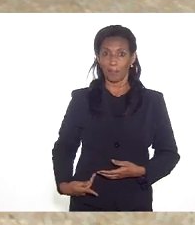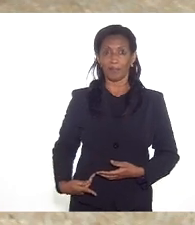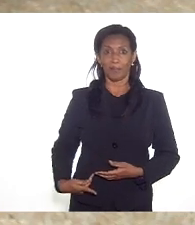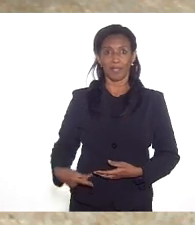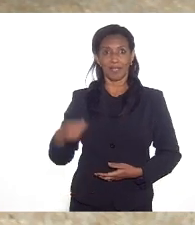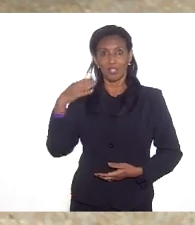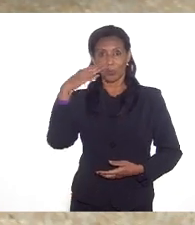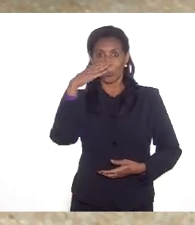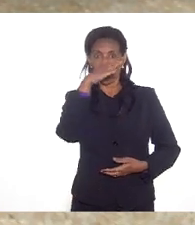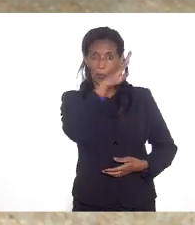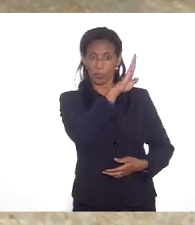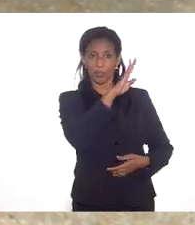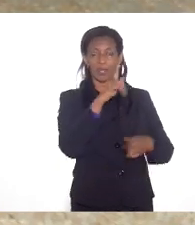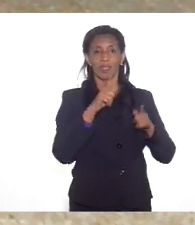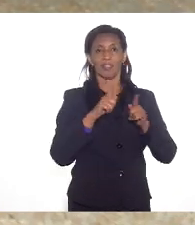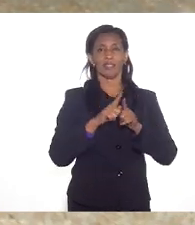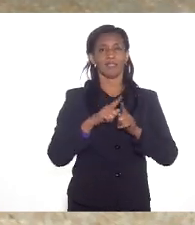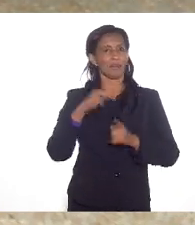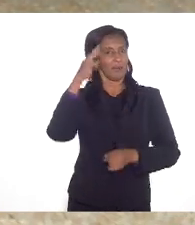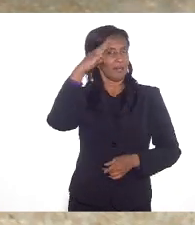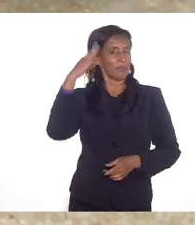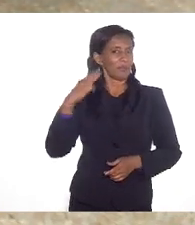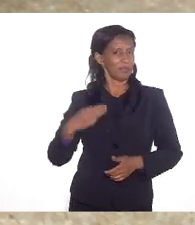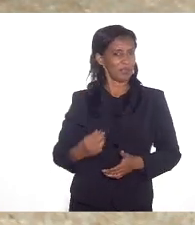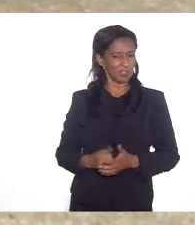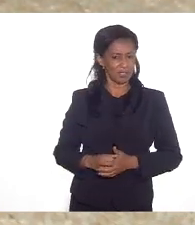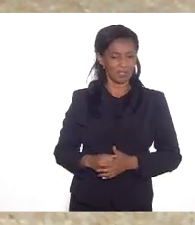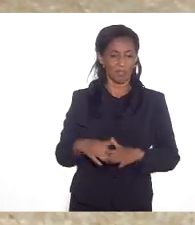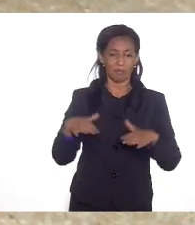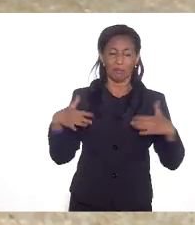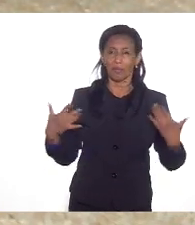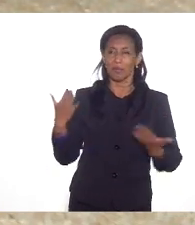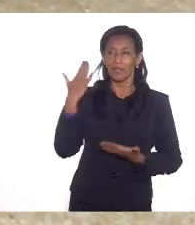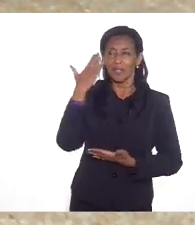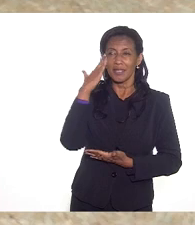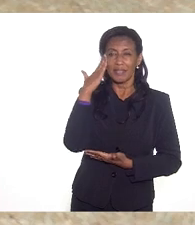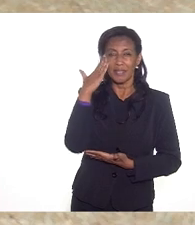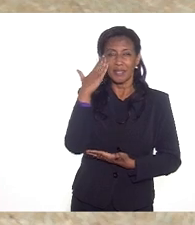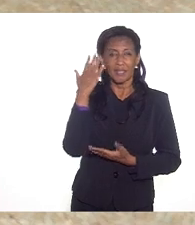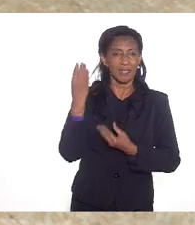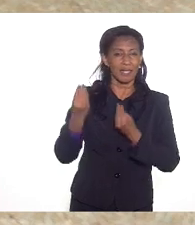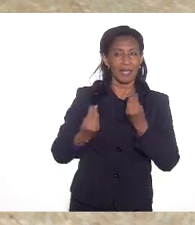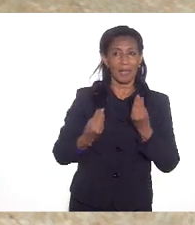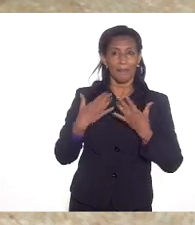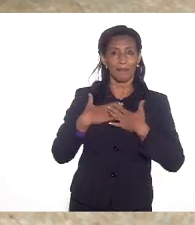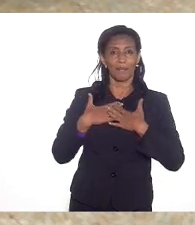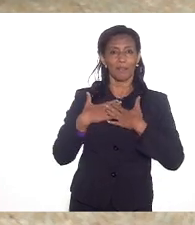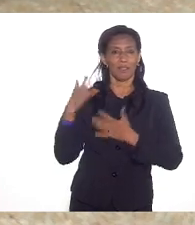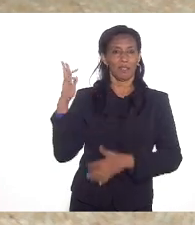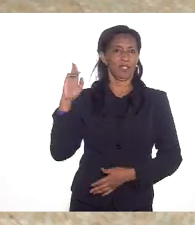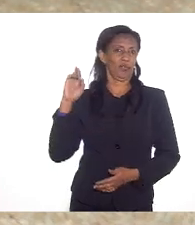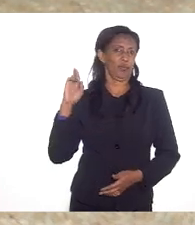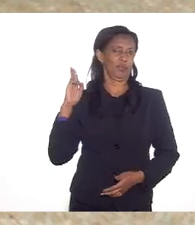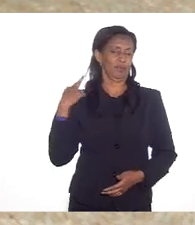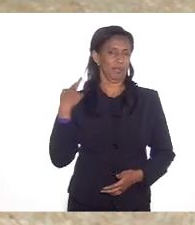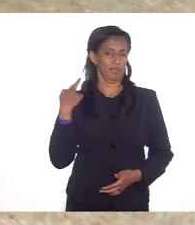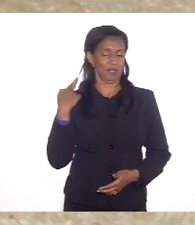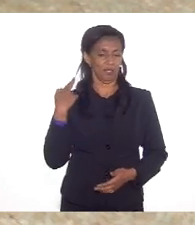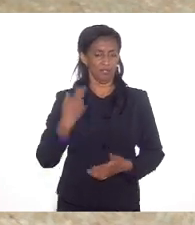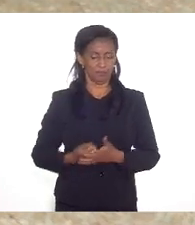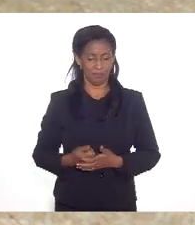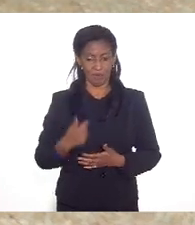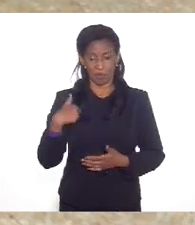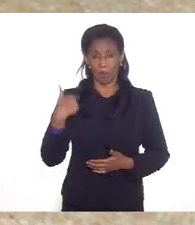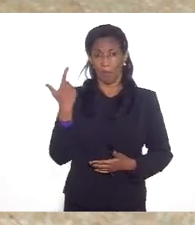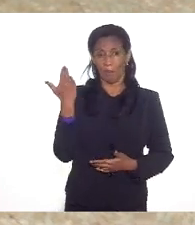república e da nossa primeira dama Michelle bolsonaro para vocês entenderem a grandeza da minha responsabilidade eu